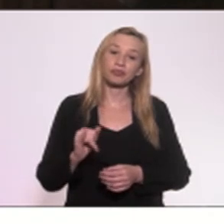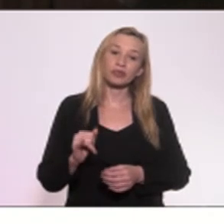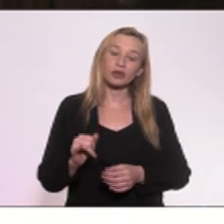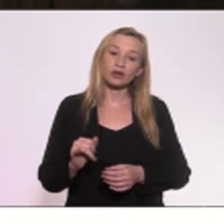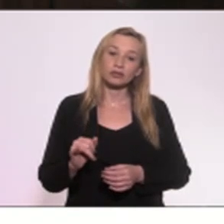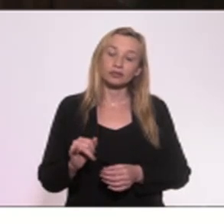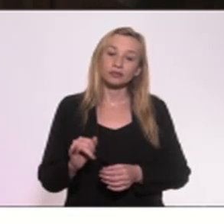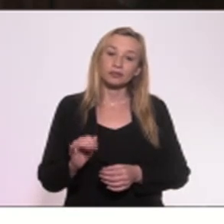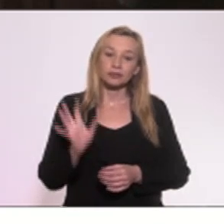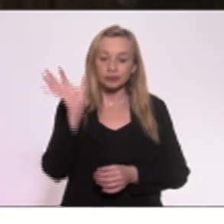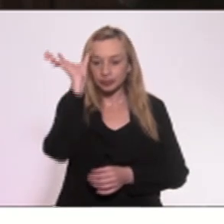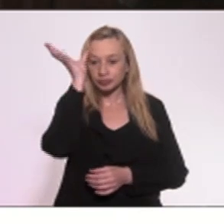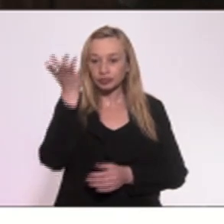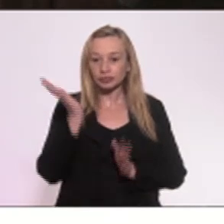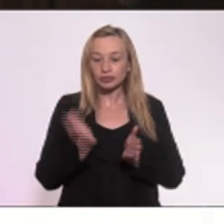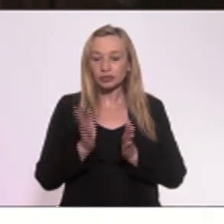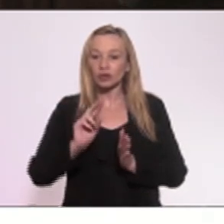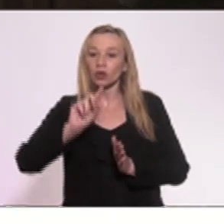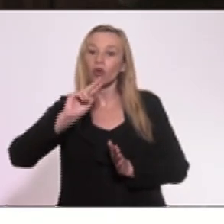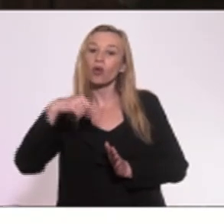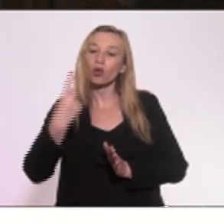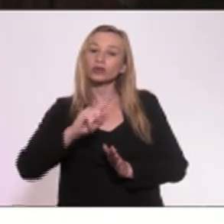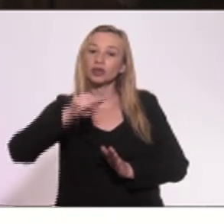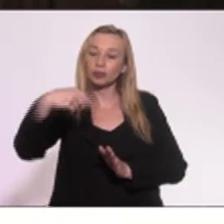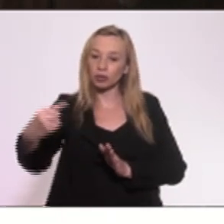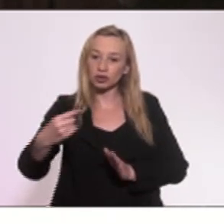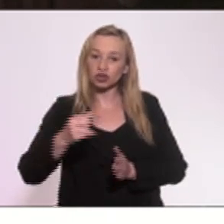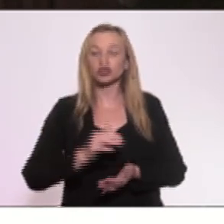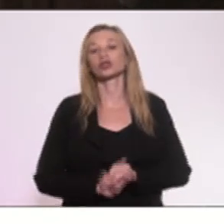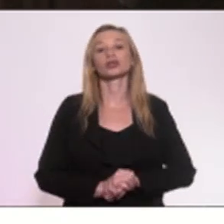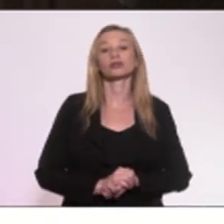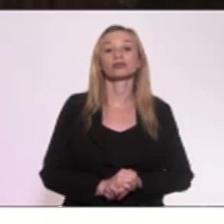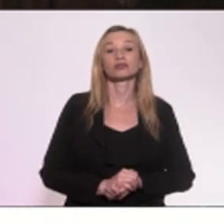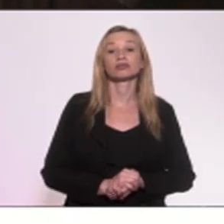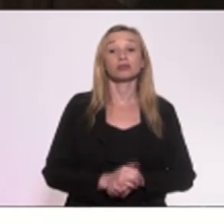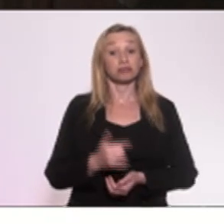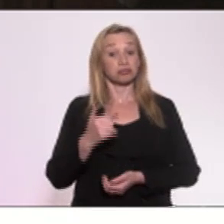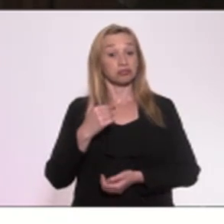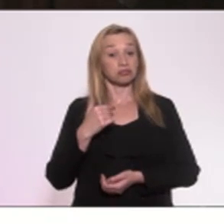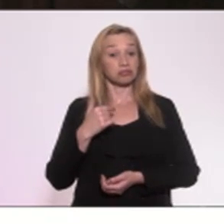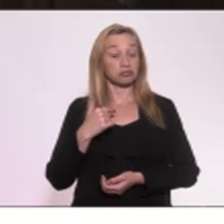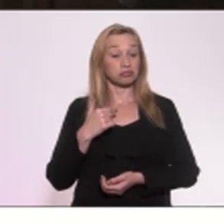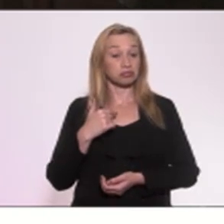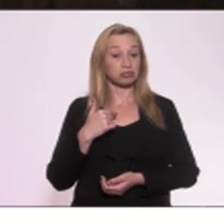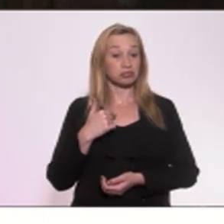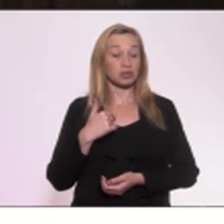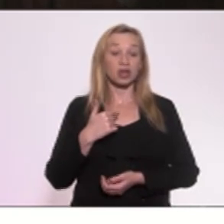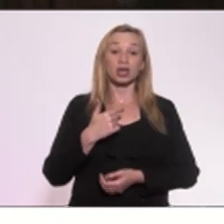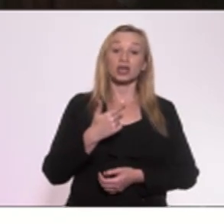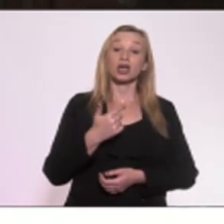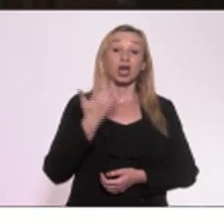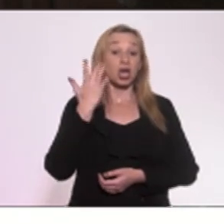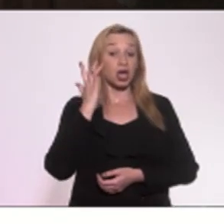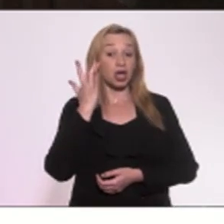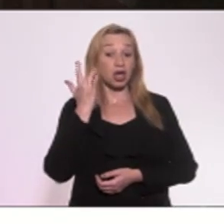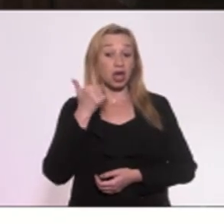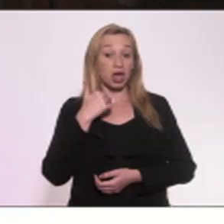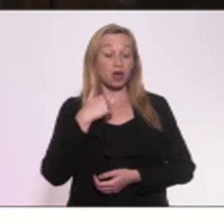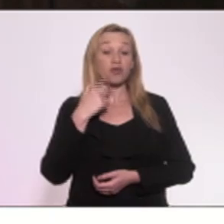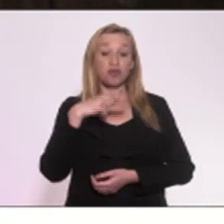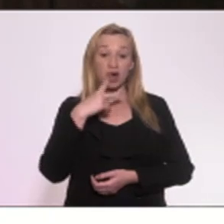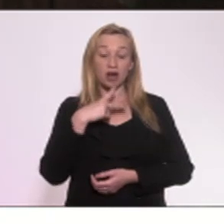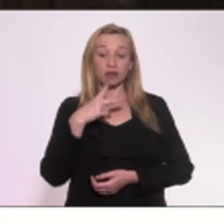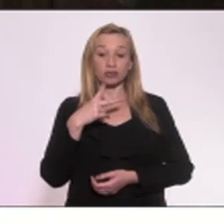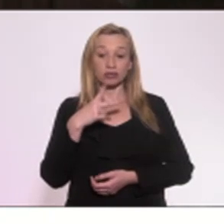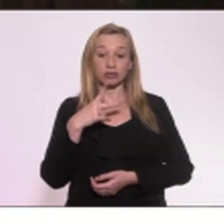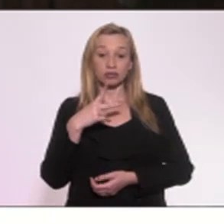vão buscar um ponto intermediário, prisão em terceira instância, mas